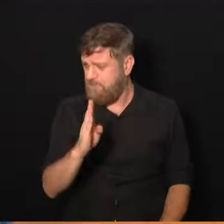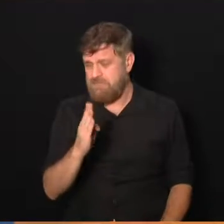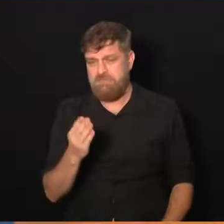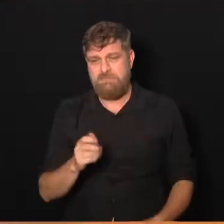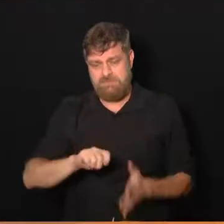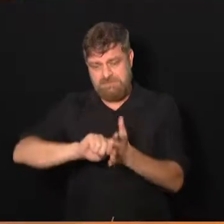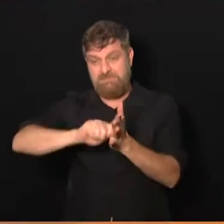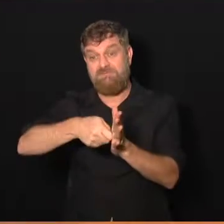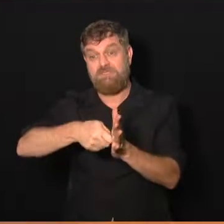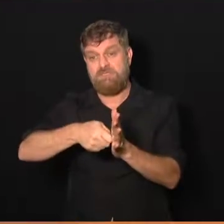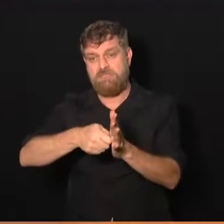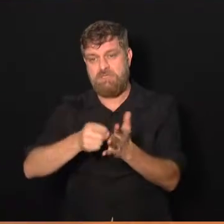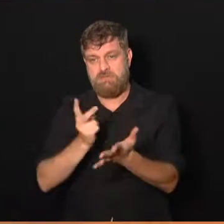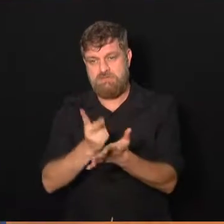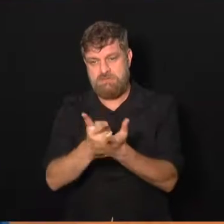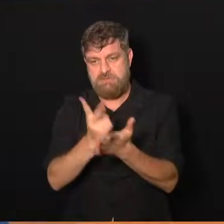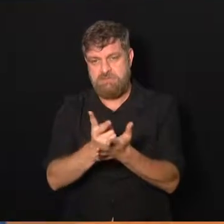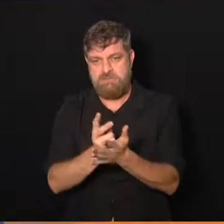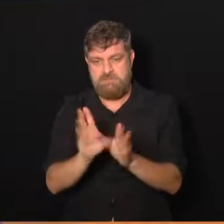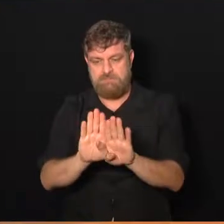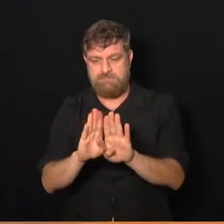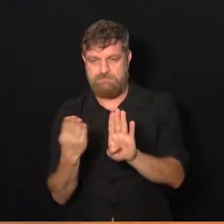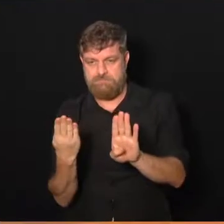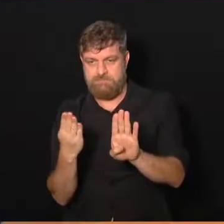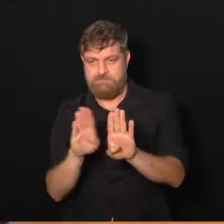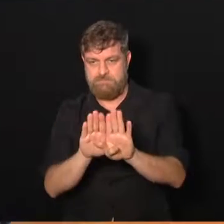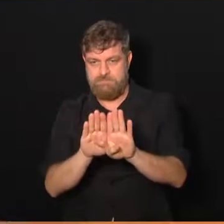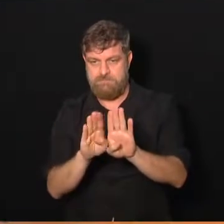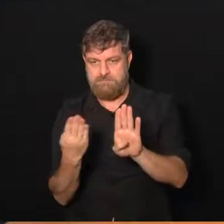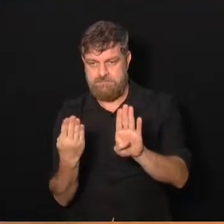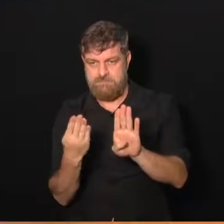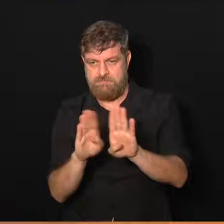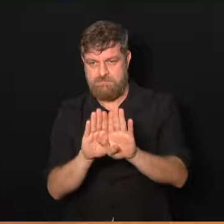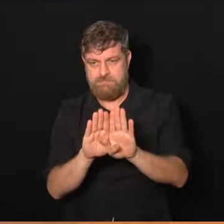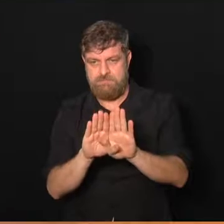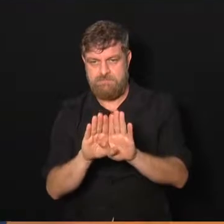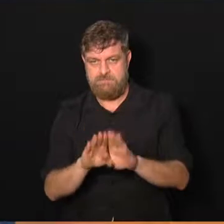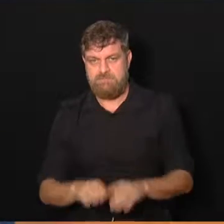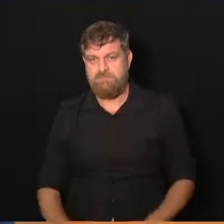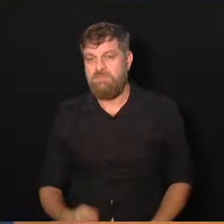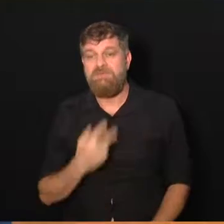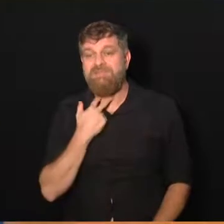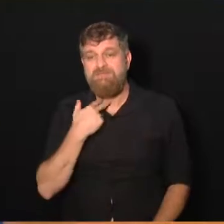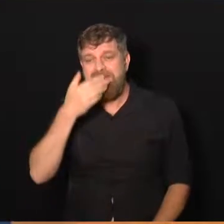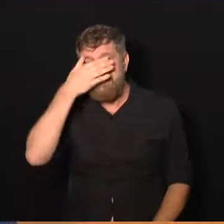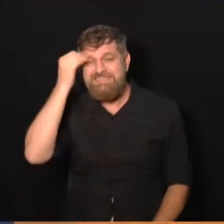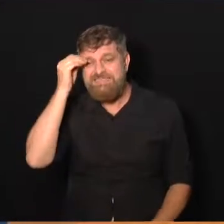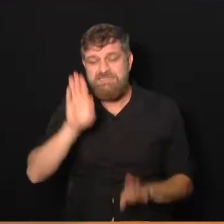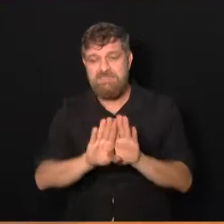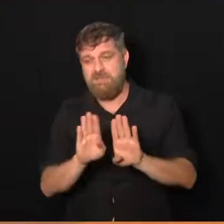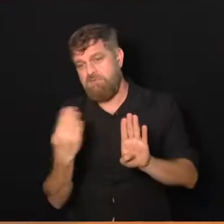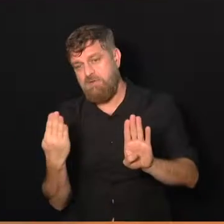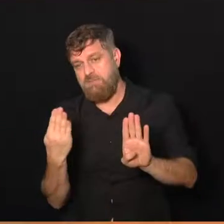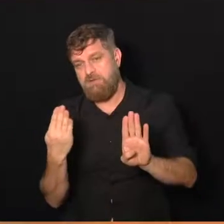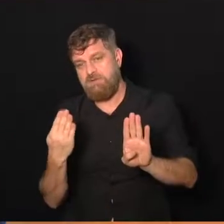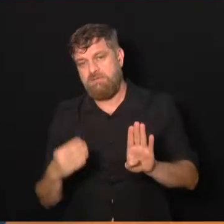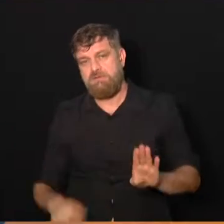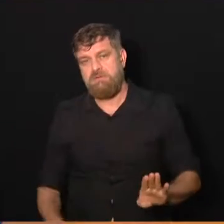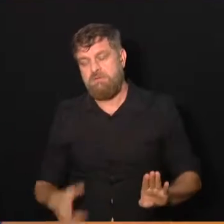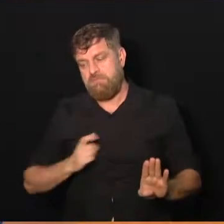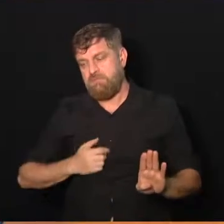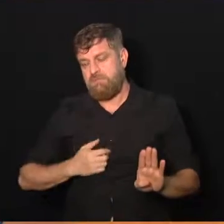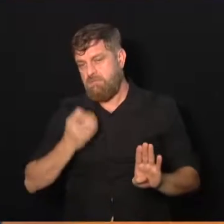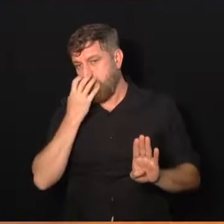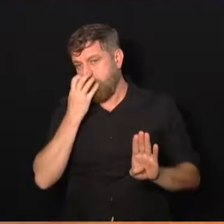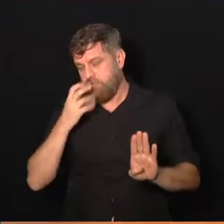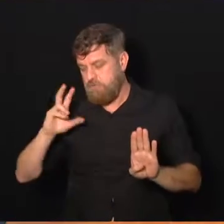né? Tipo bang bang, aquele que com a mola que evita de alguém esquecer aberto. Porque alguém esqueceu a porta aberta, por isso que o animal